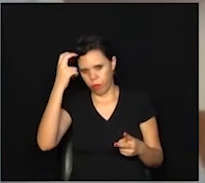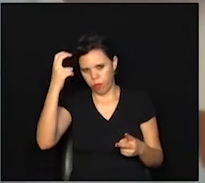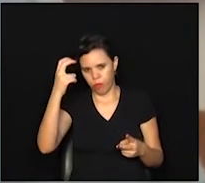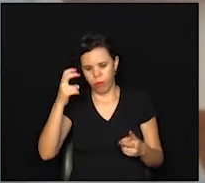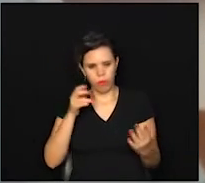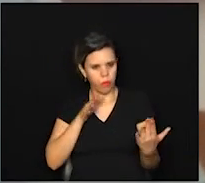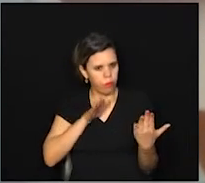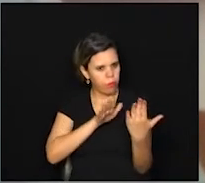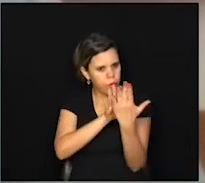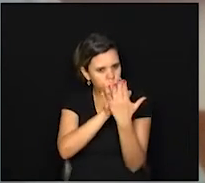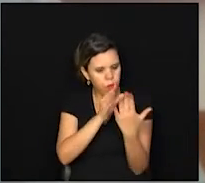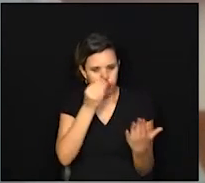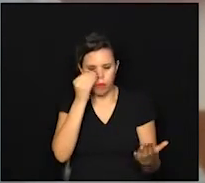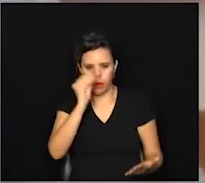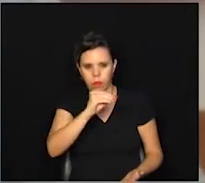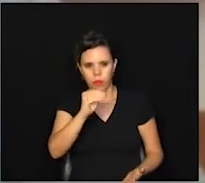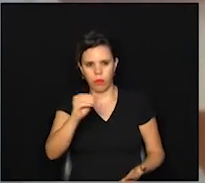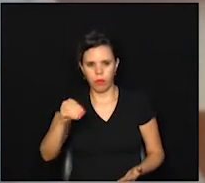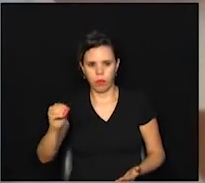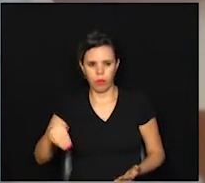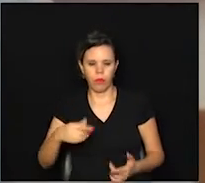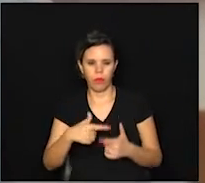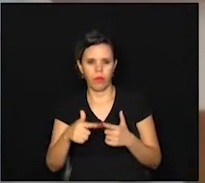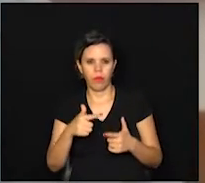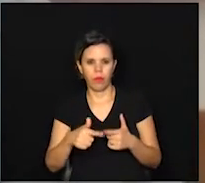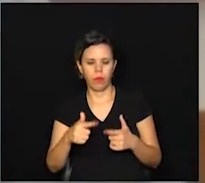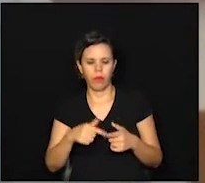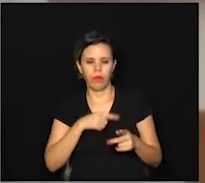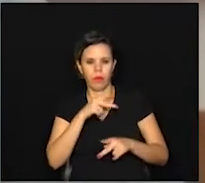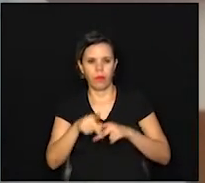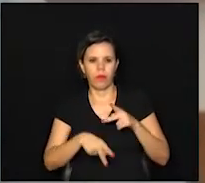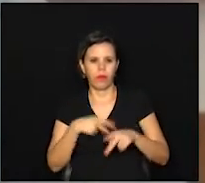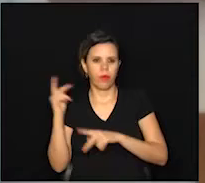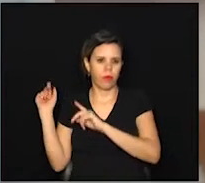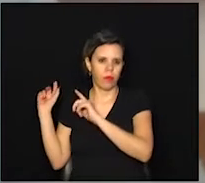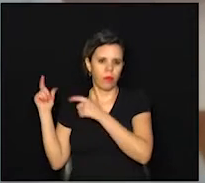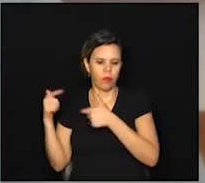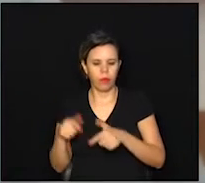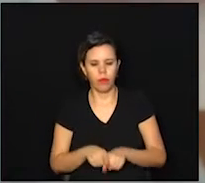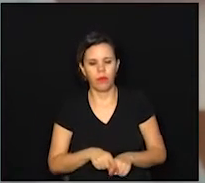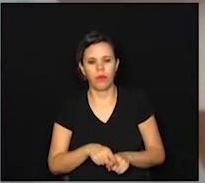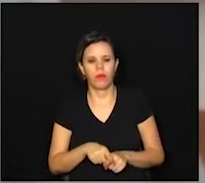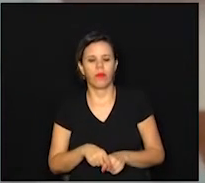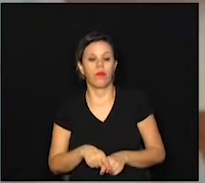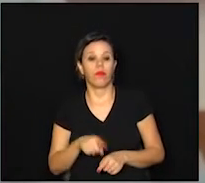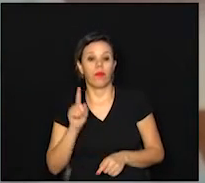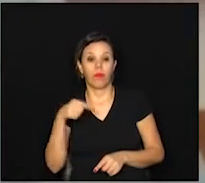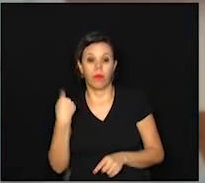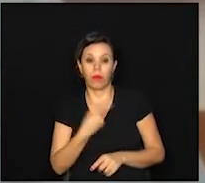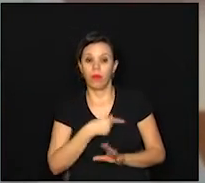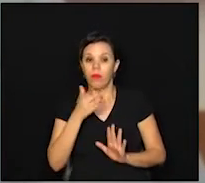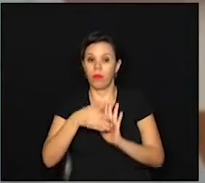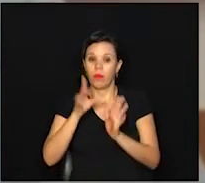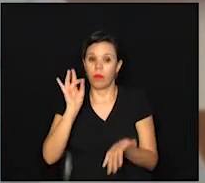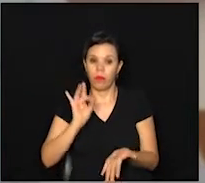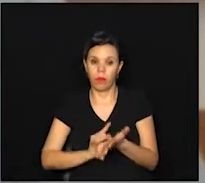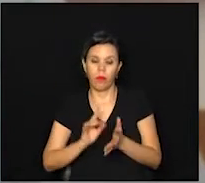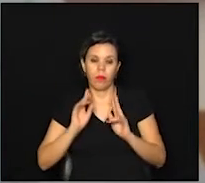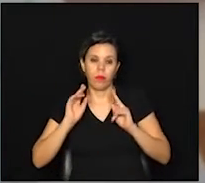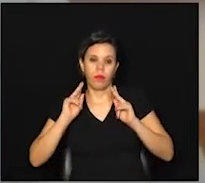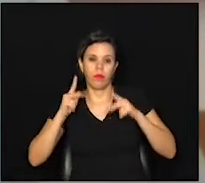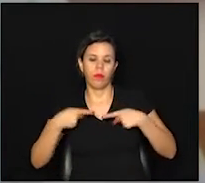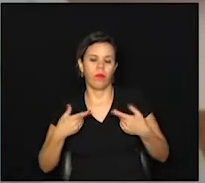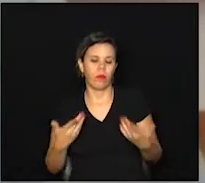confrontar o negacionismo e essas pautas ultraconservadoras, a afirmação dos direitos humanos. Porque essa pauta é uma pauta